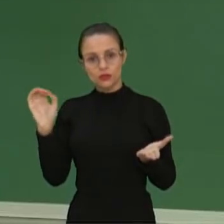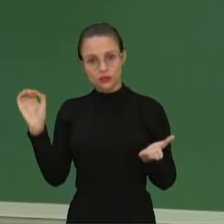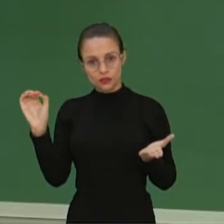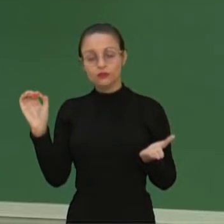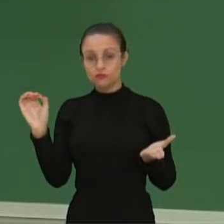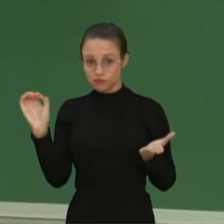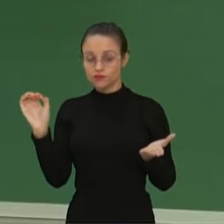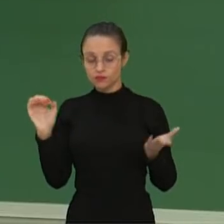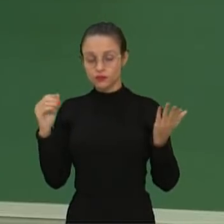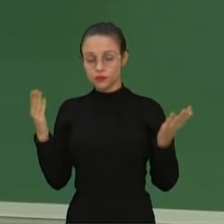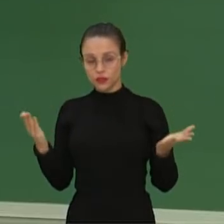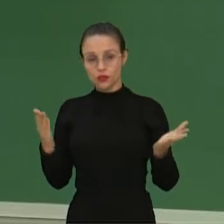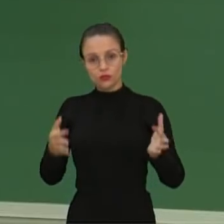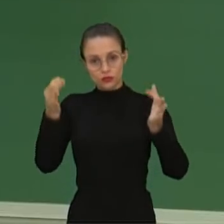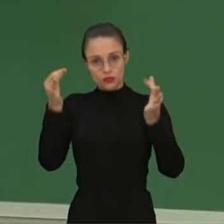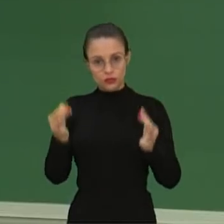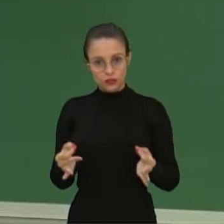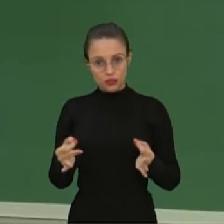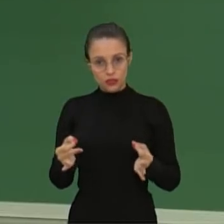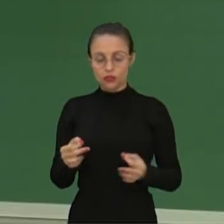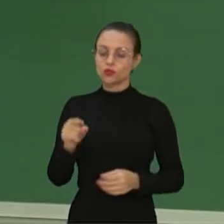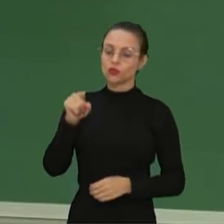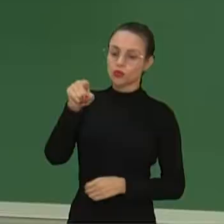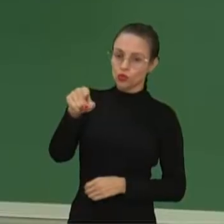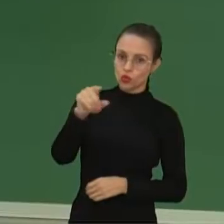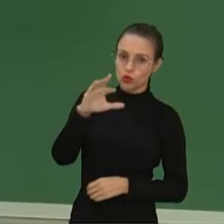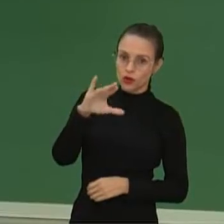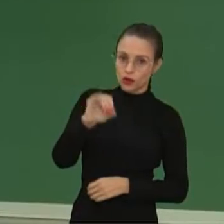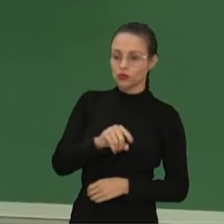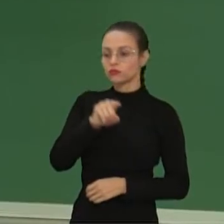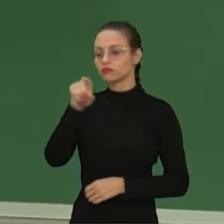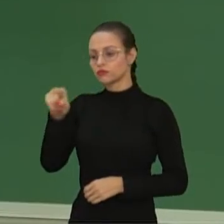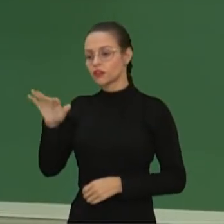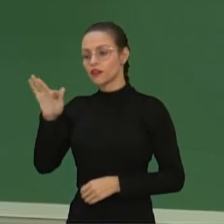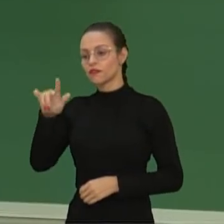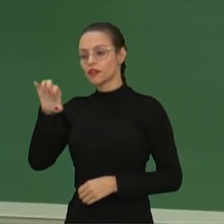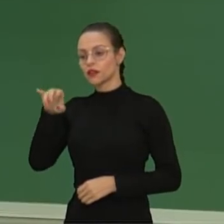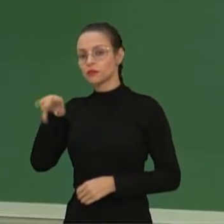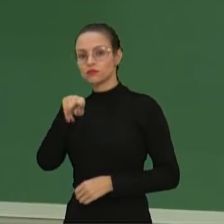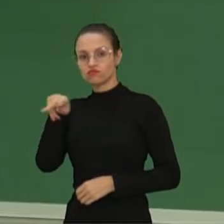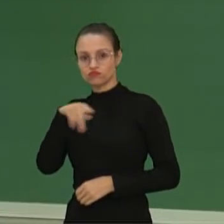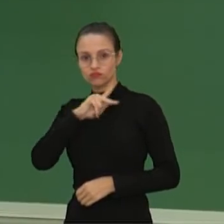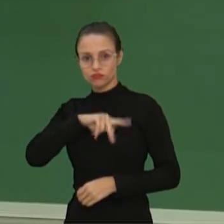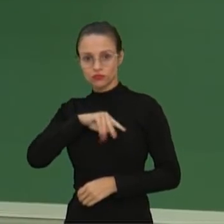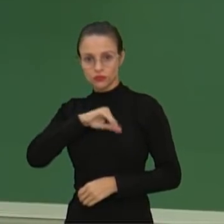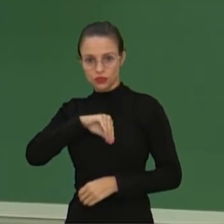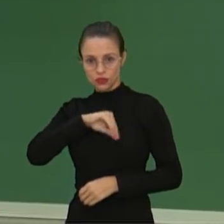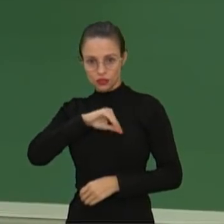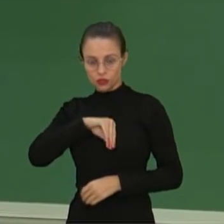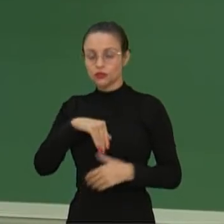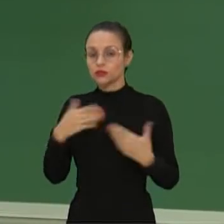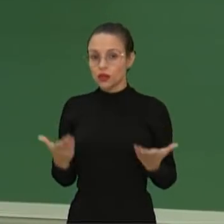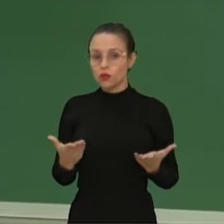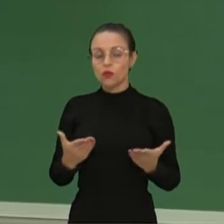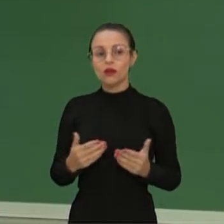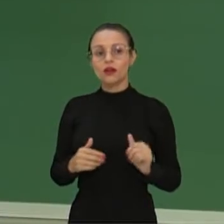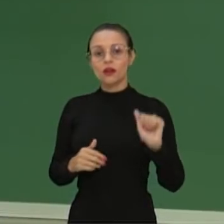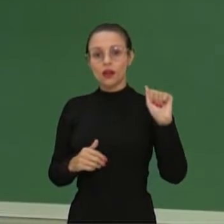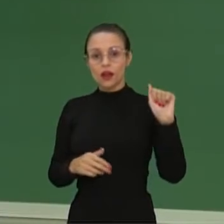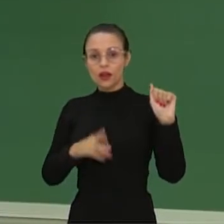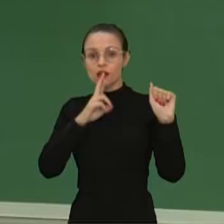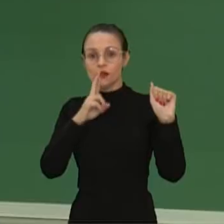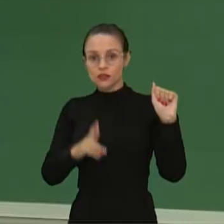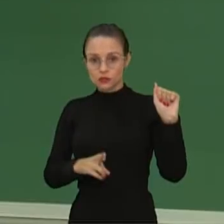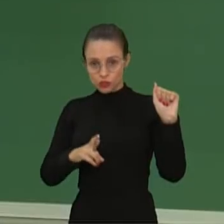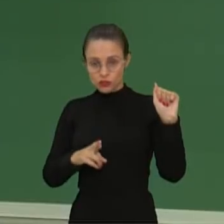2.600. Né? Então, a gente acertou quanto ganha Caio e quanto ganha Felipe. Então, a alternativa A era